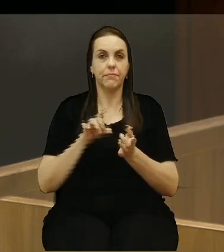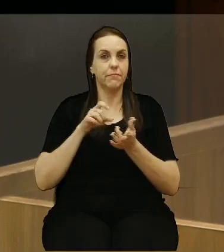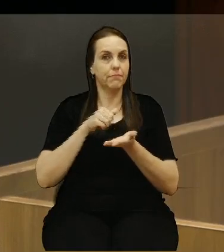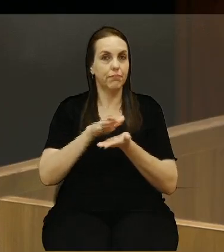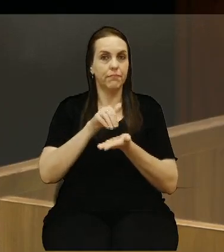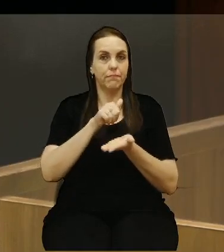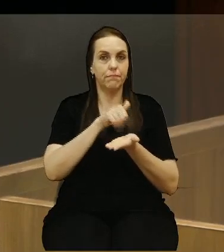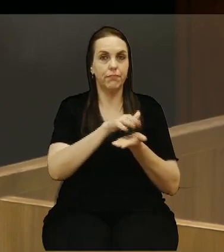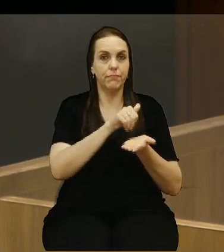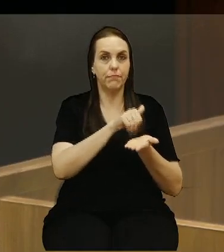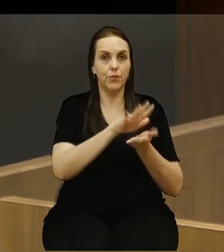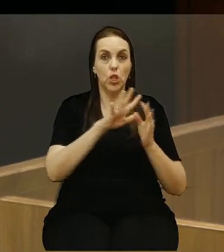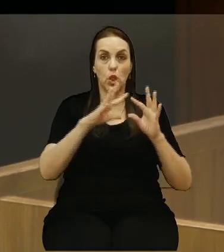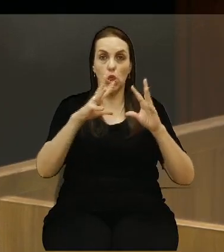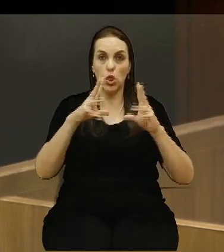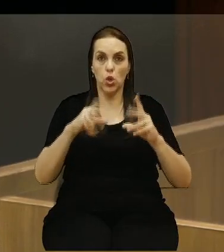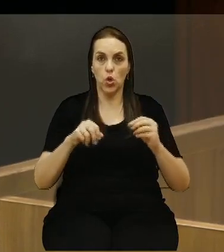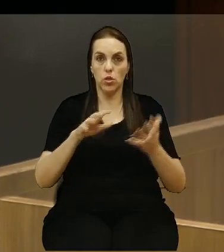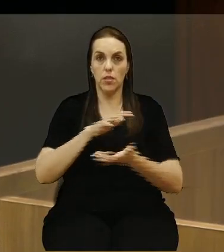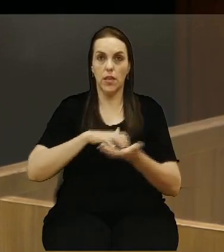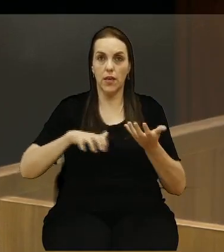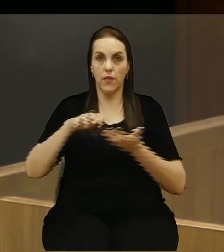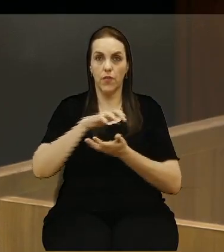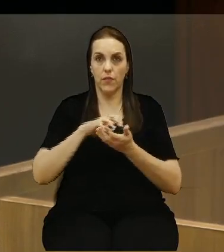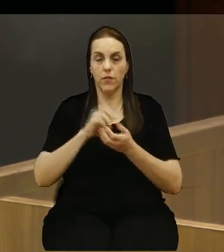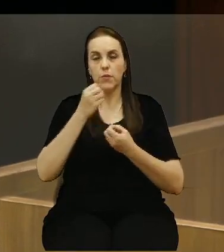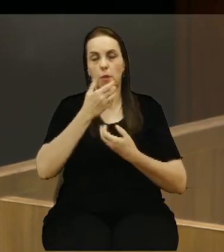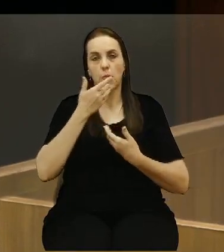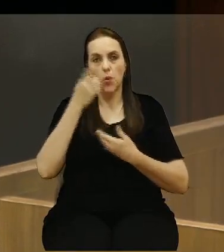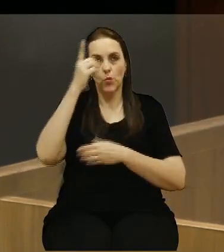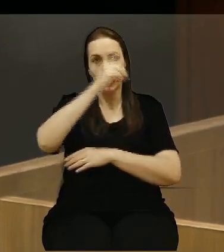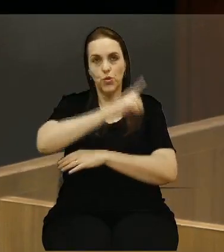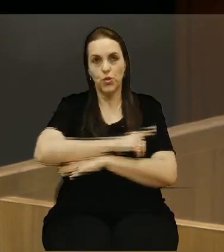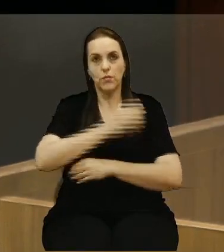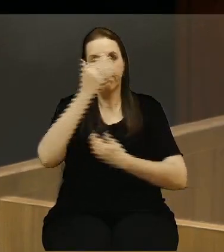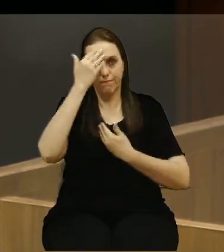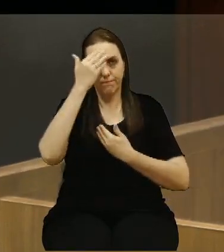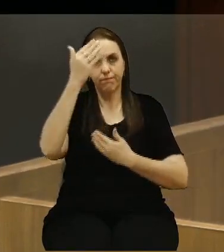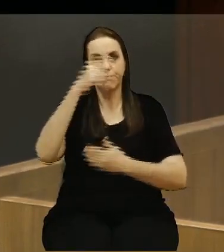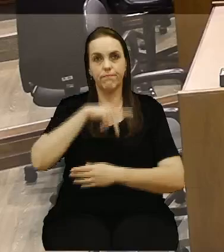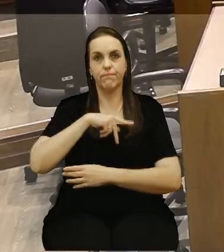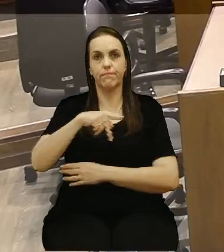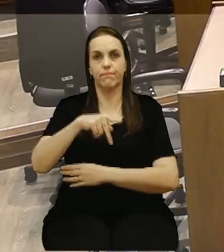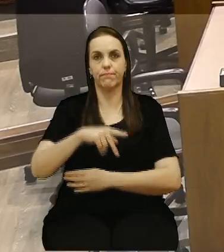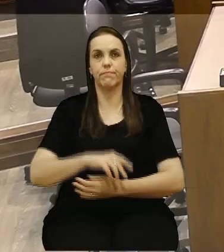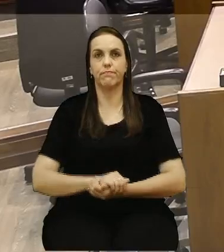de todos os envolvidos. Um bom dia a todos. Muito obrigada, presidente.